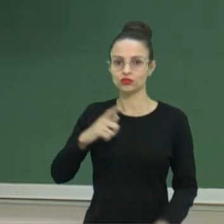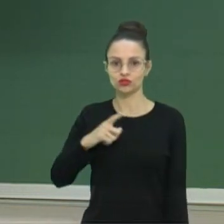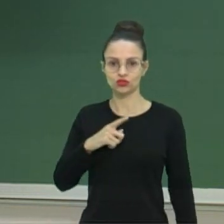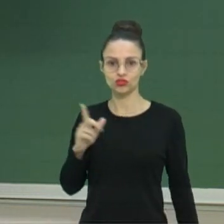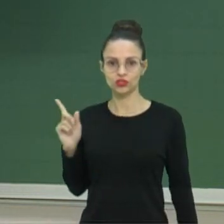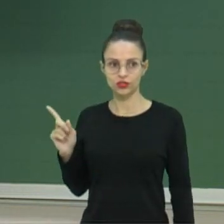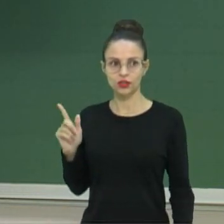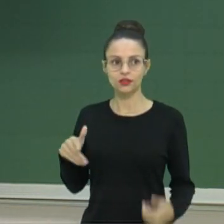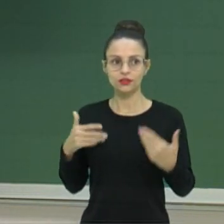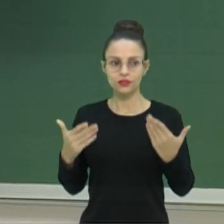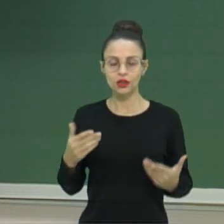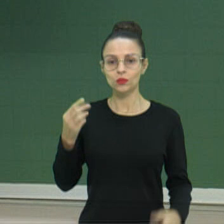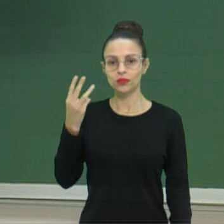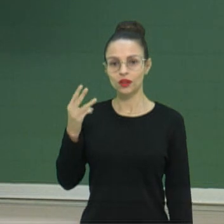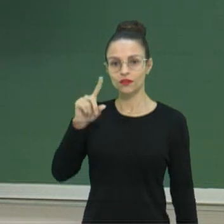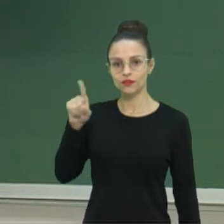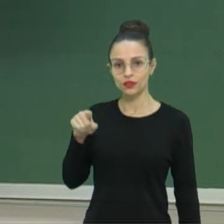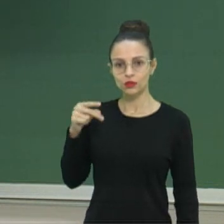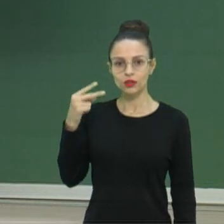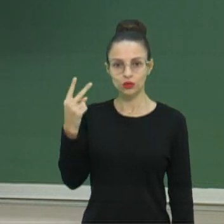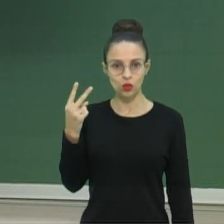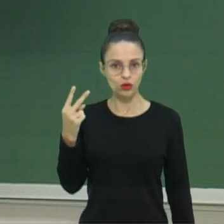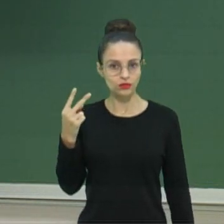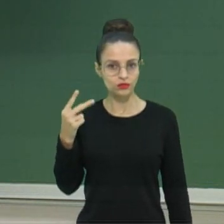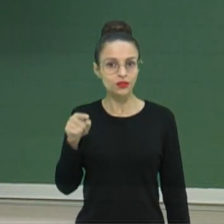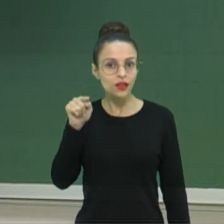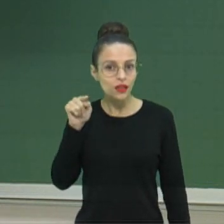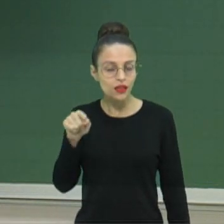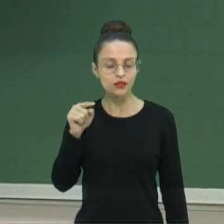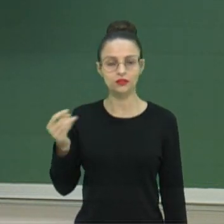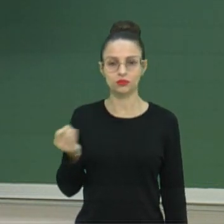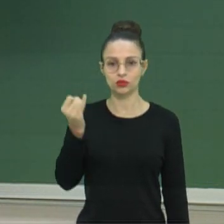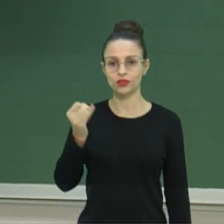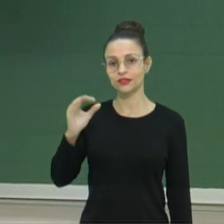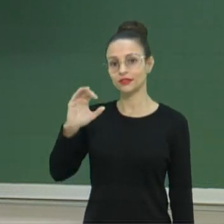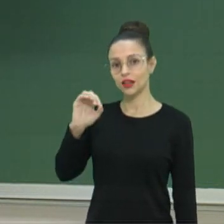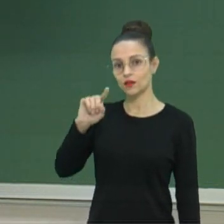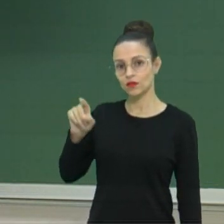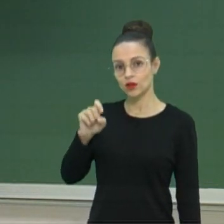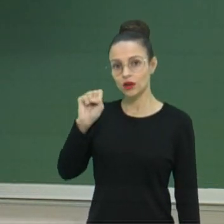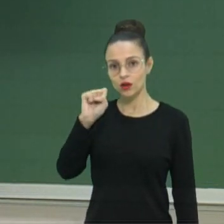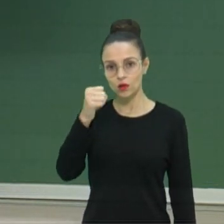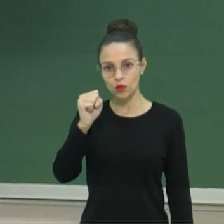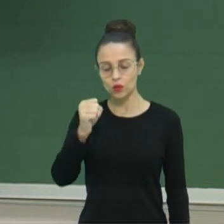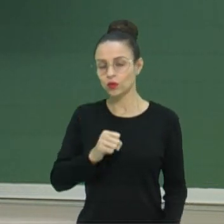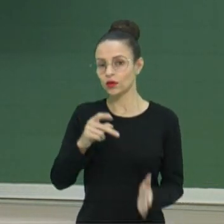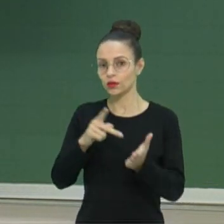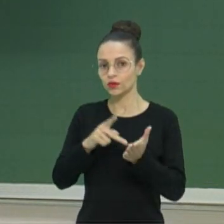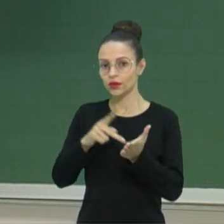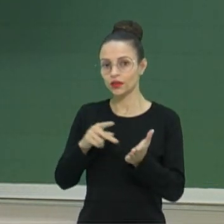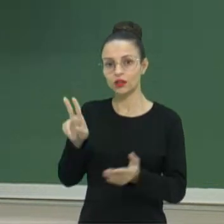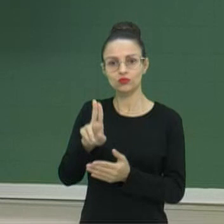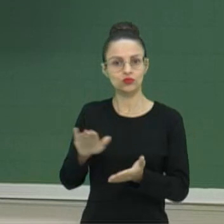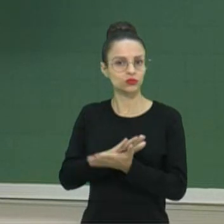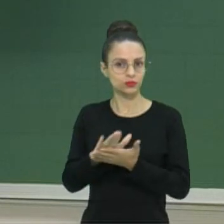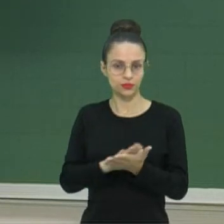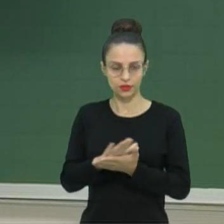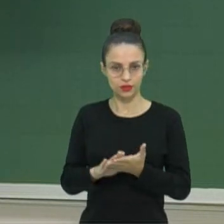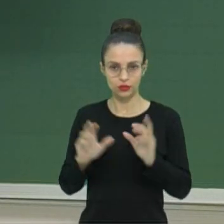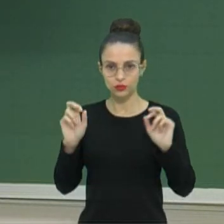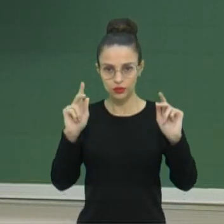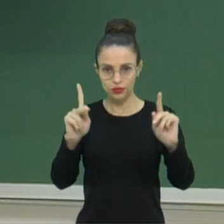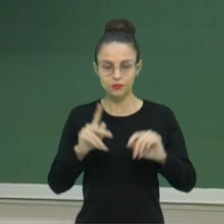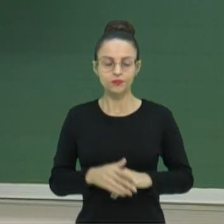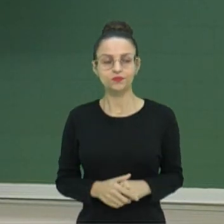certo? Então, esse 3,2 que é o interessante para mim. Esse 0,8 aqui, né, na verdade, eu não vou utilizar para nada, tá